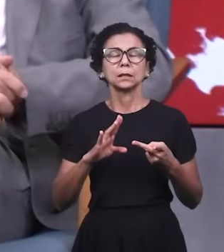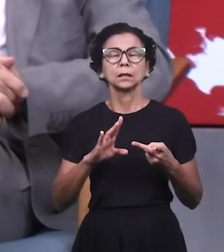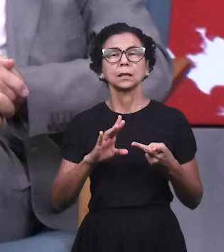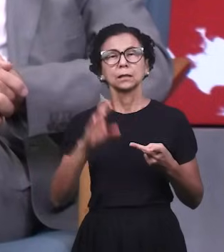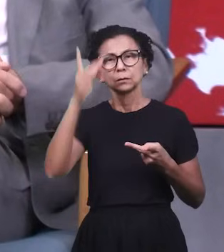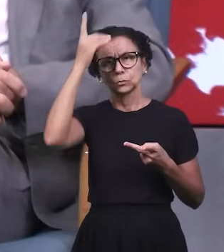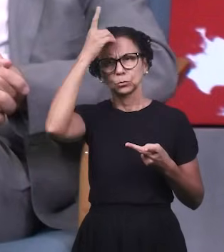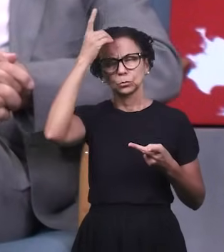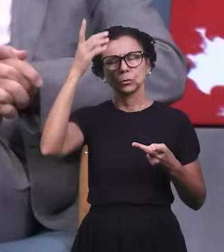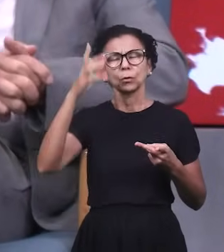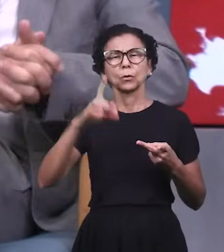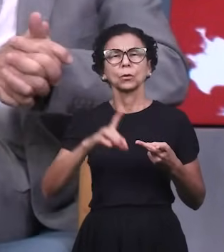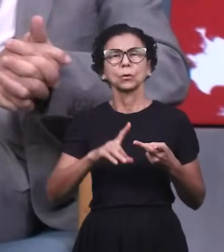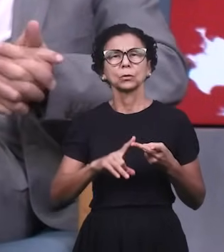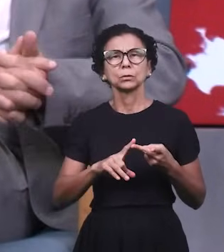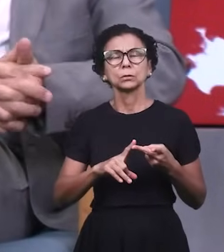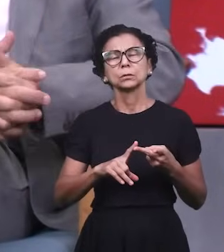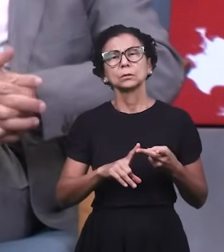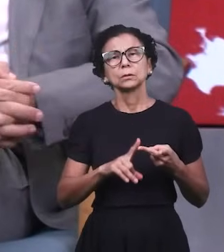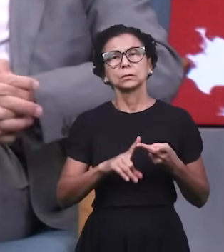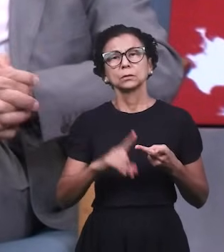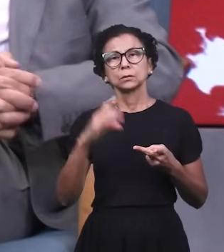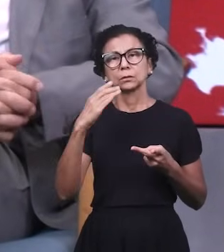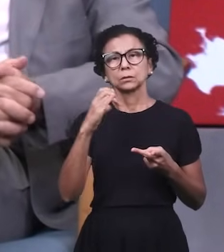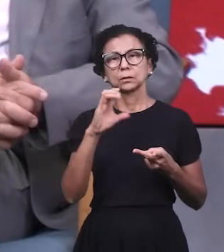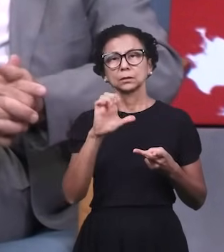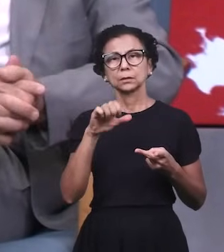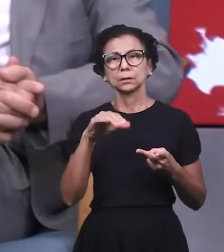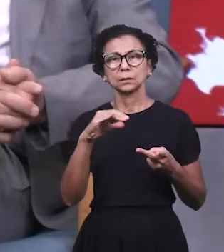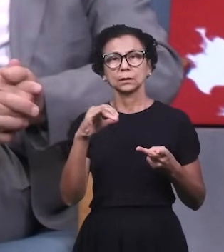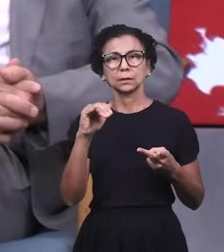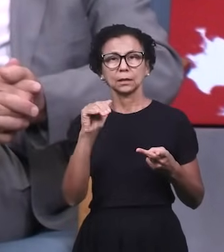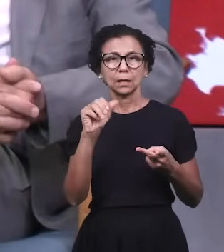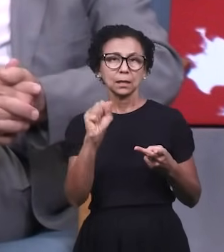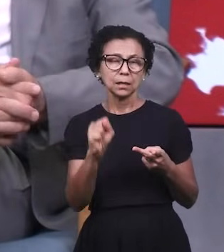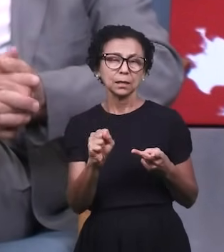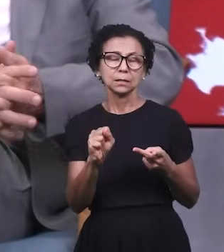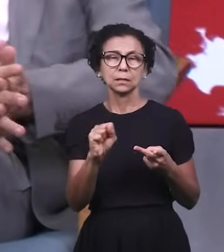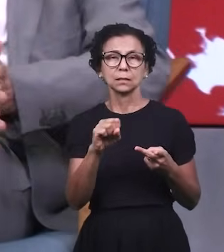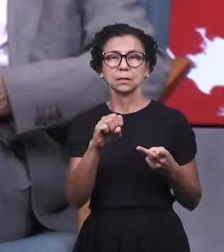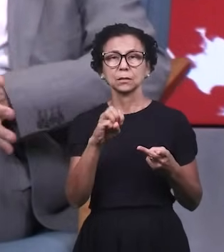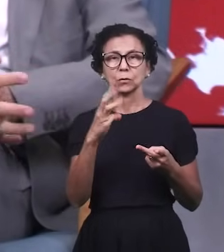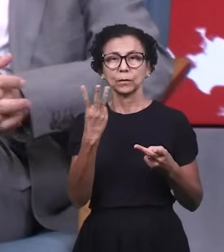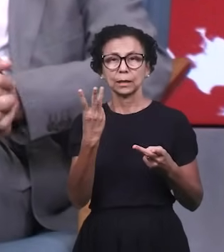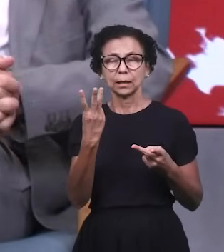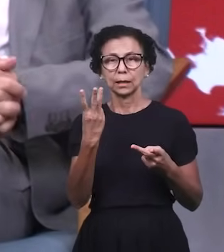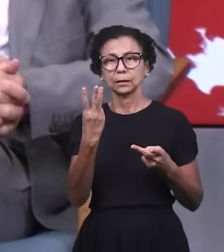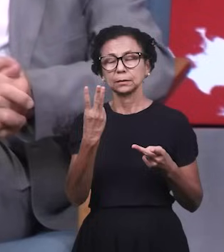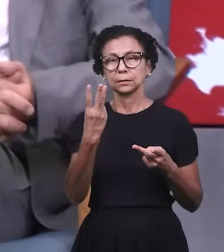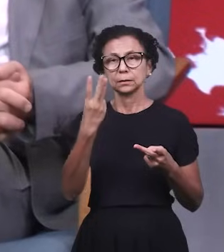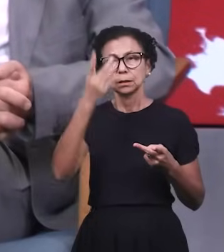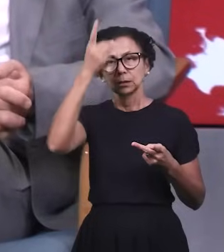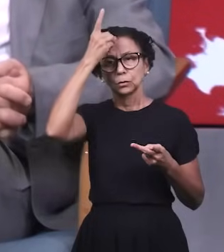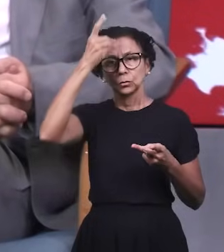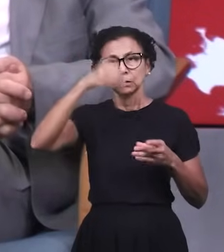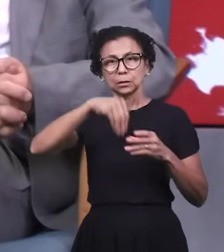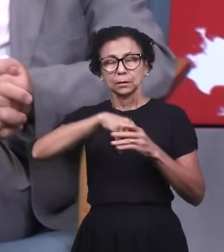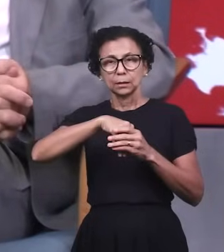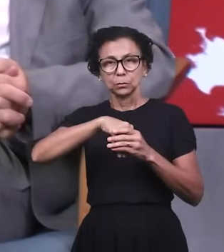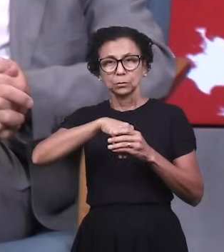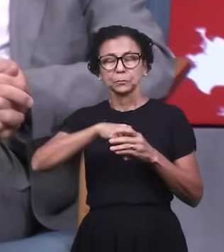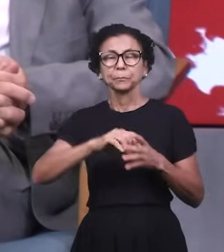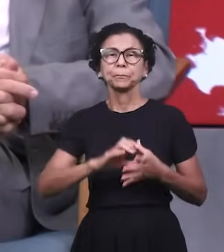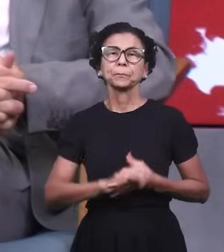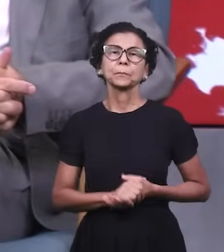fé. E hoje nós vamos falar sobre dons de curar. Há muita coisa que o